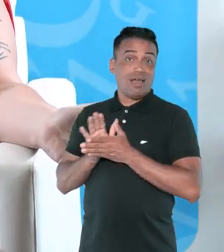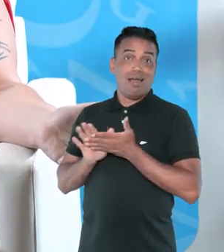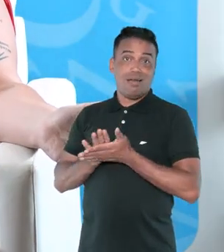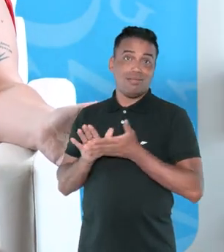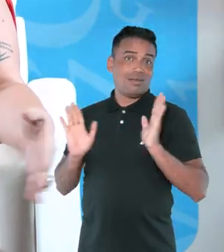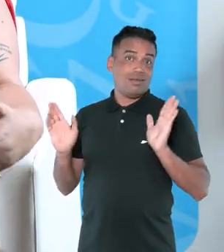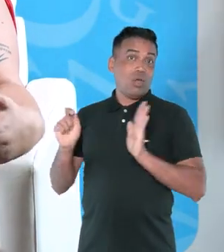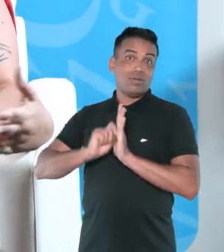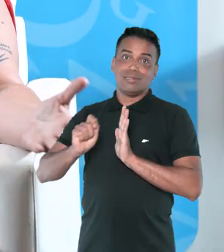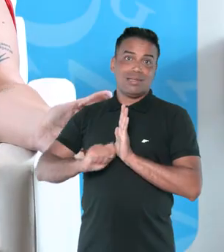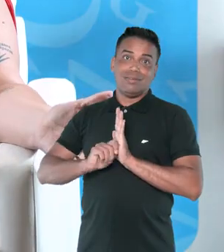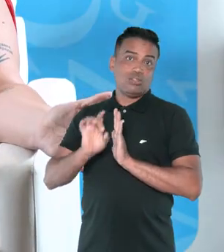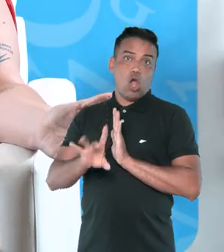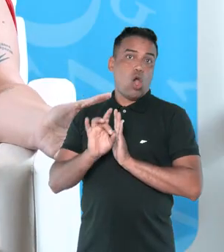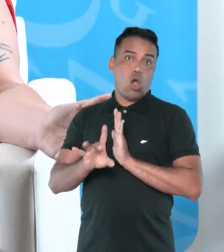audiovisual.